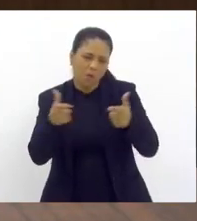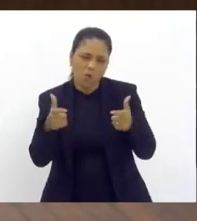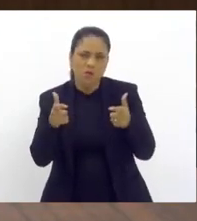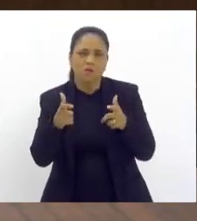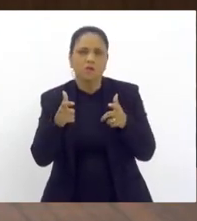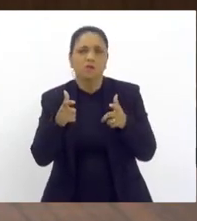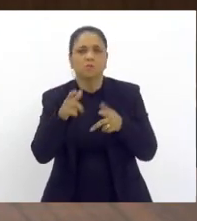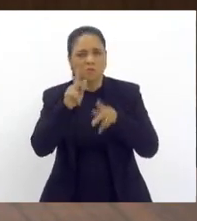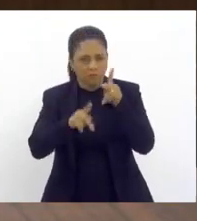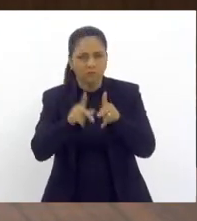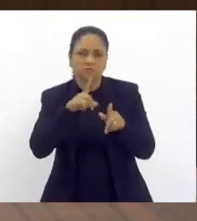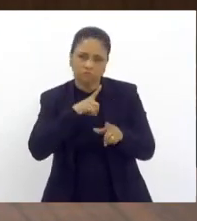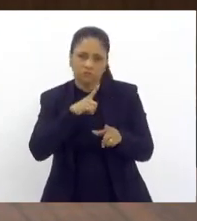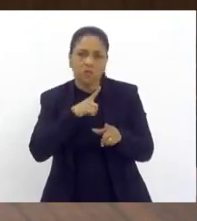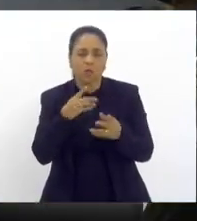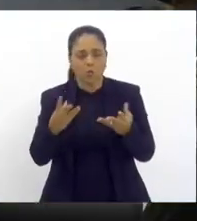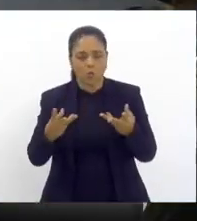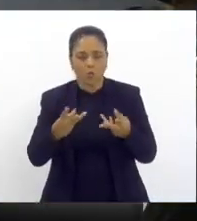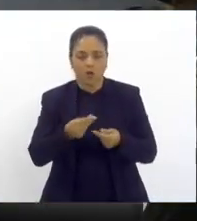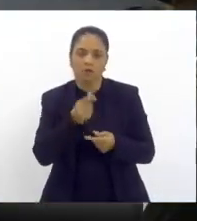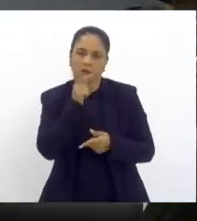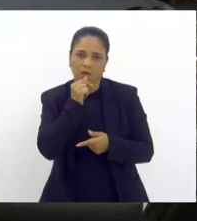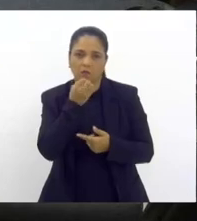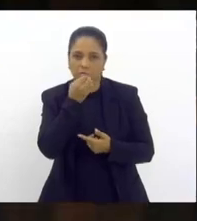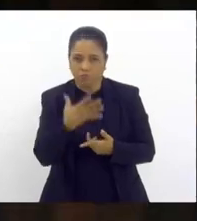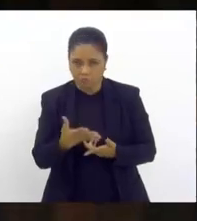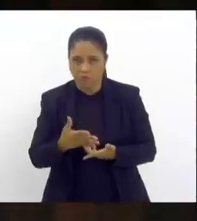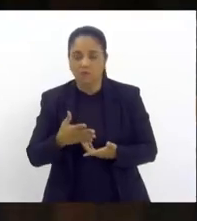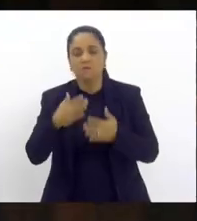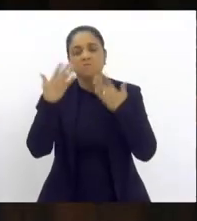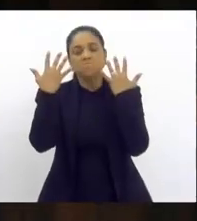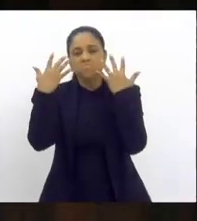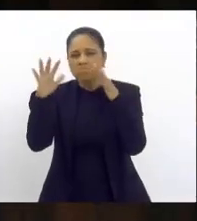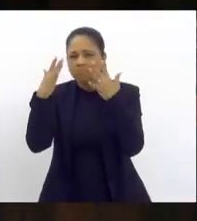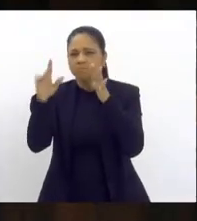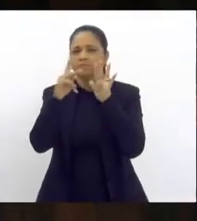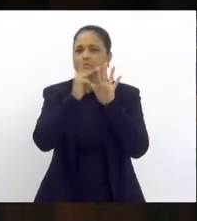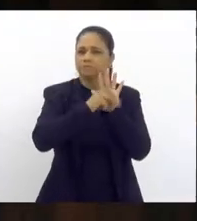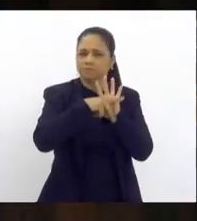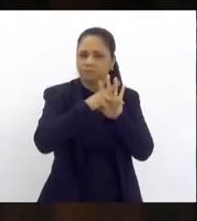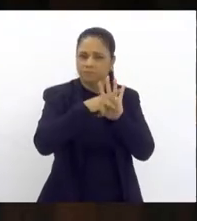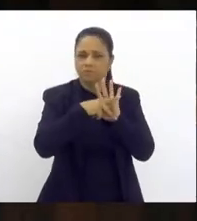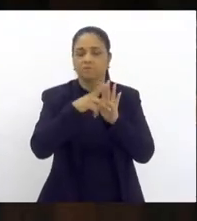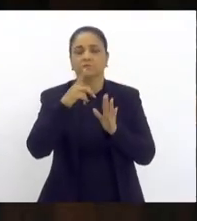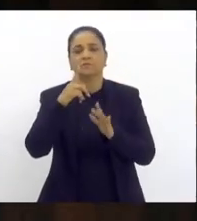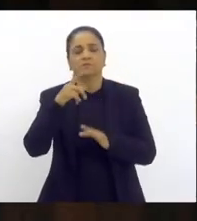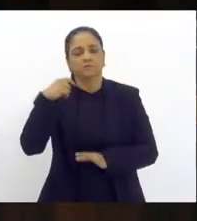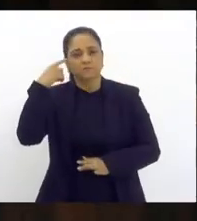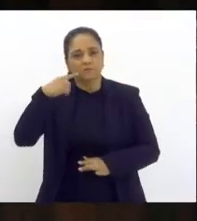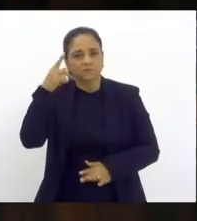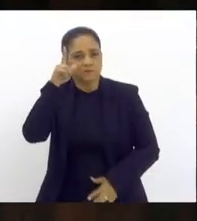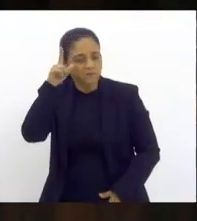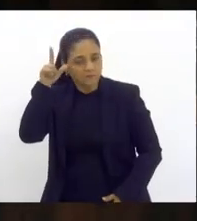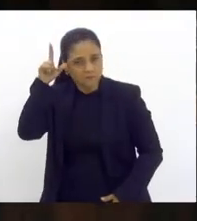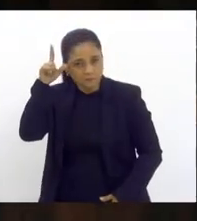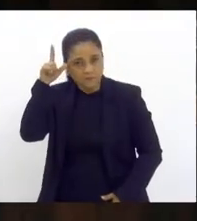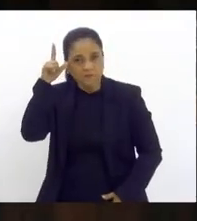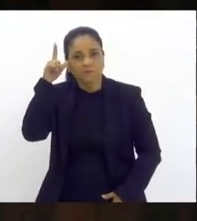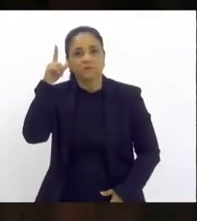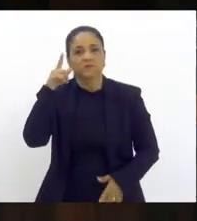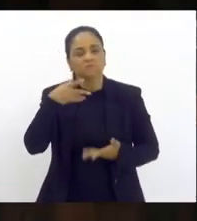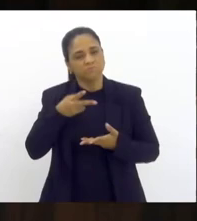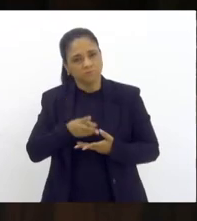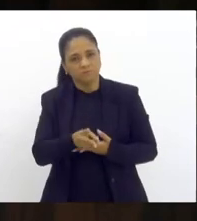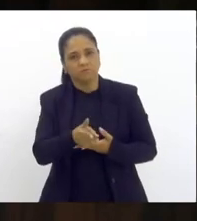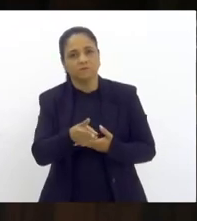população tem, vai ser de boa qualidade. Obrigado. Parabéns pelo projeto, deputada Lucinha. Vamos lá, seguindo em